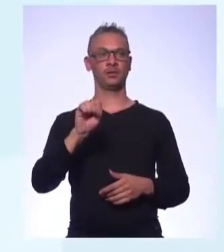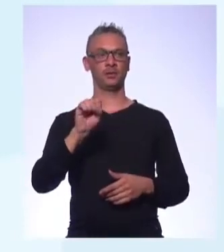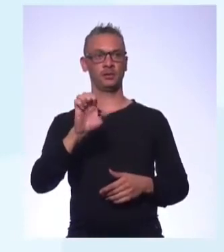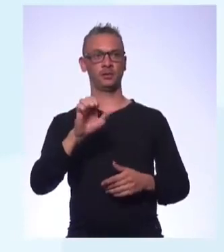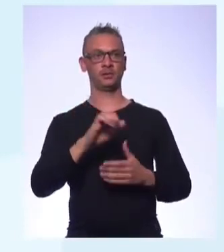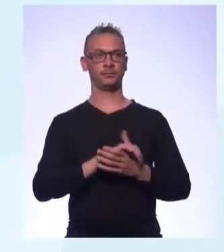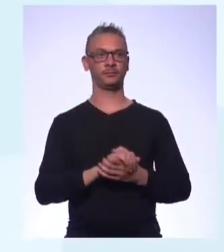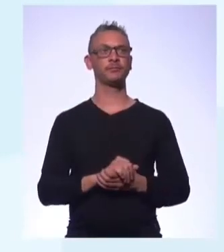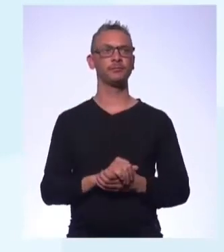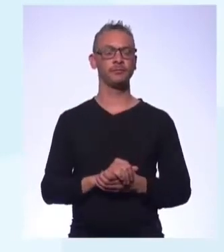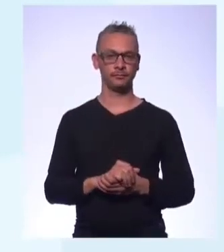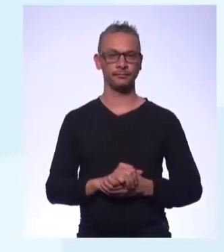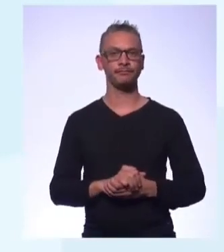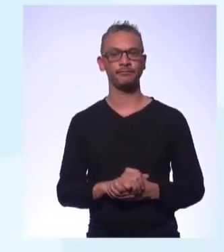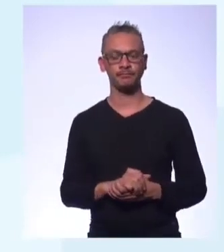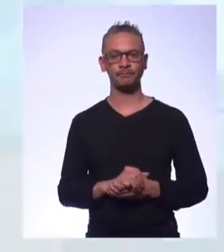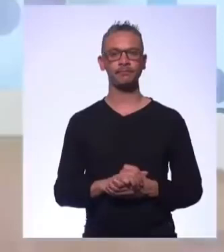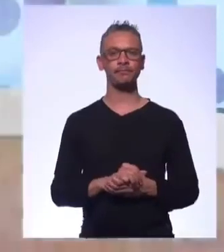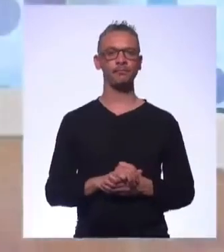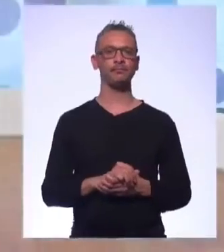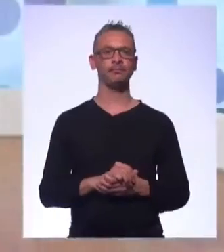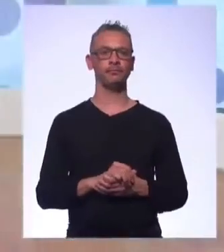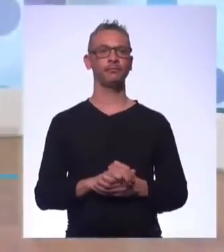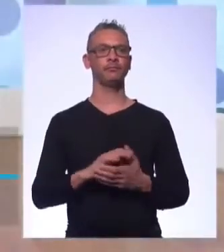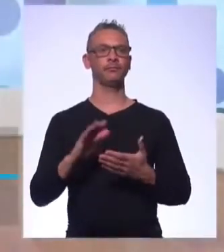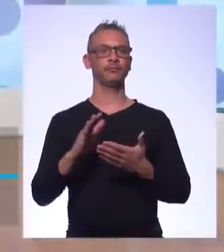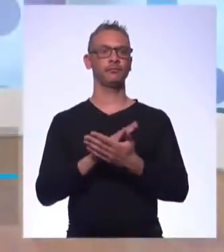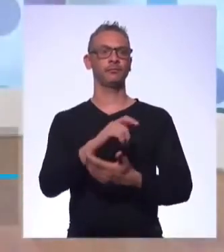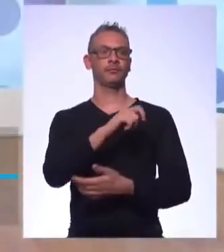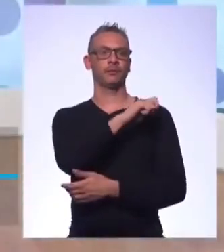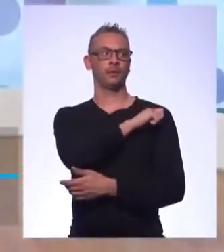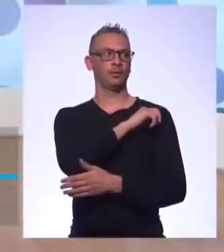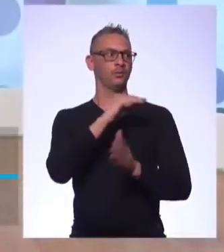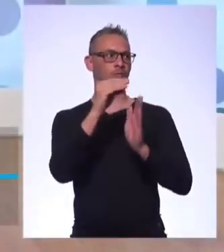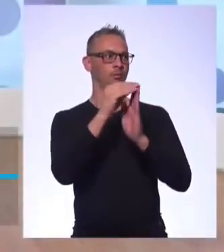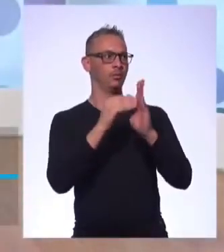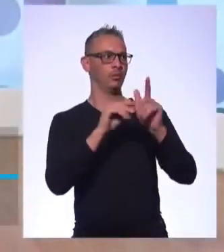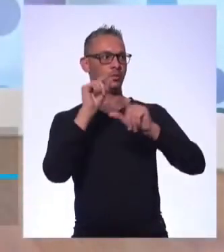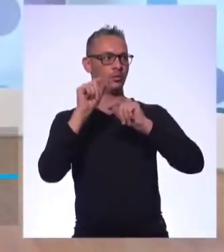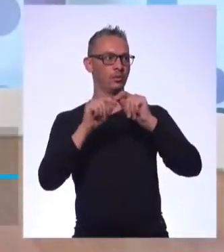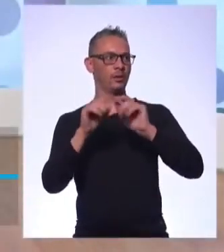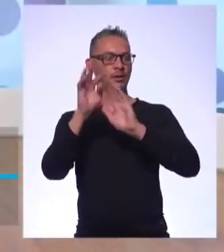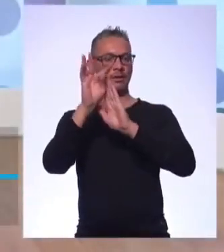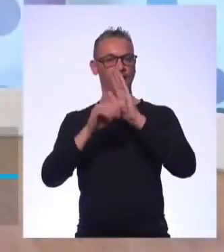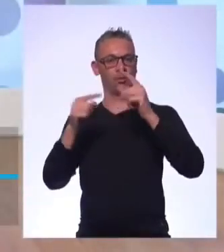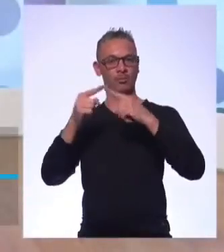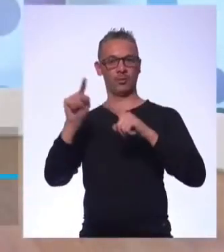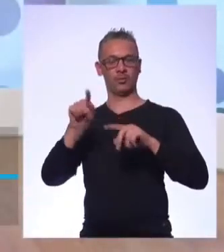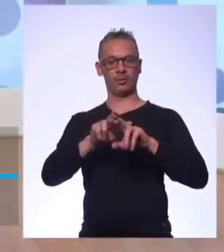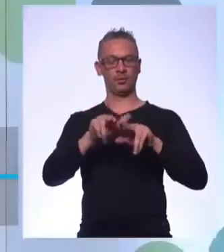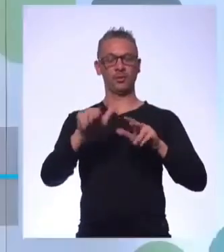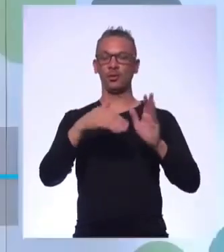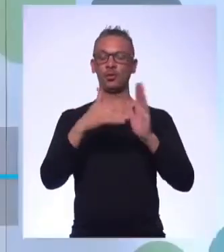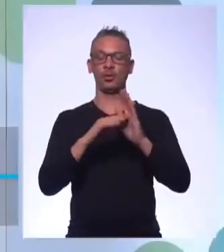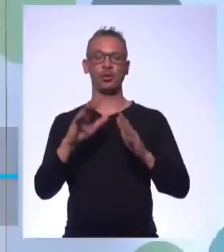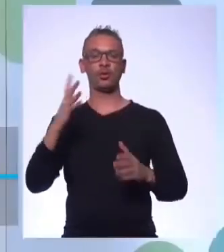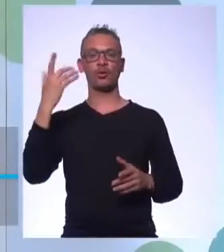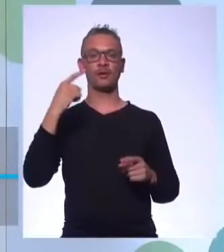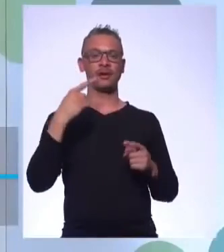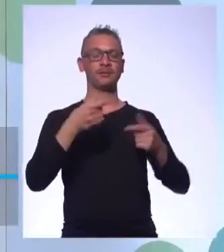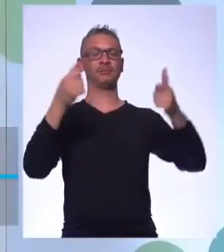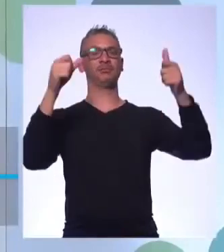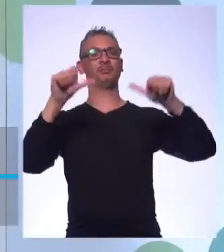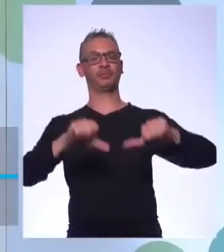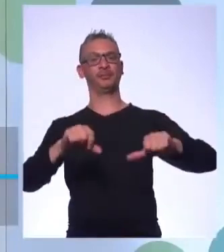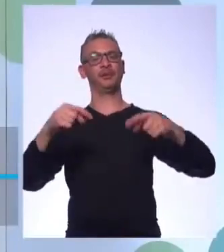ó. Tudo que acontece... Ai, teve aluno que botou uma coisa aqui. Não sei se ele tirou do texto, mas olha que bonitinho. Tudo que acontece é para piorar.